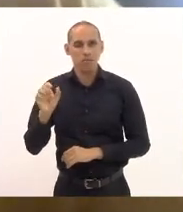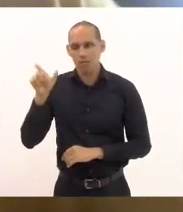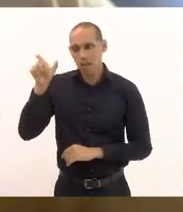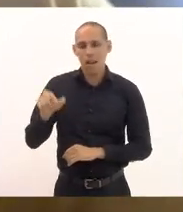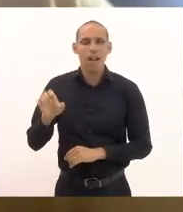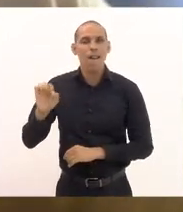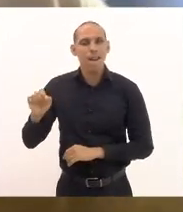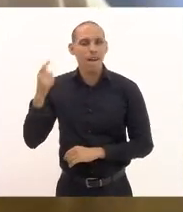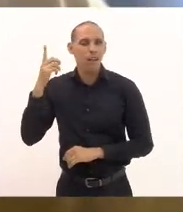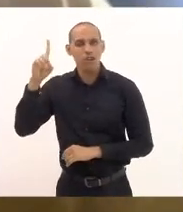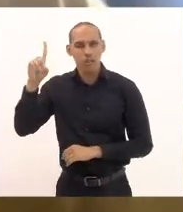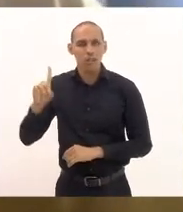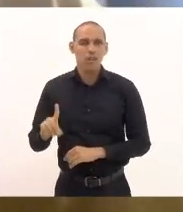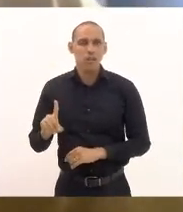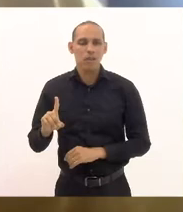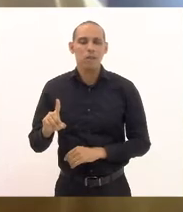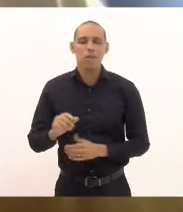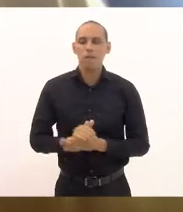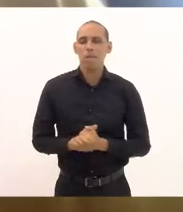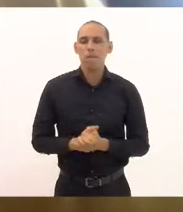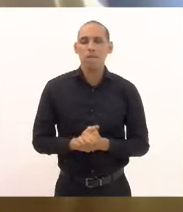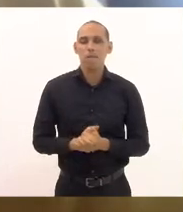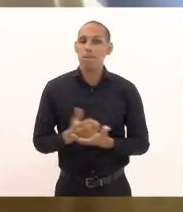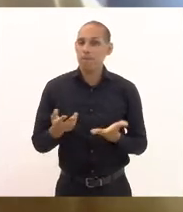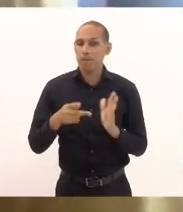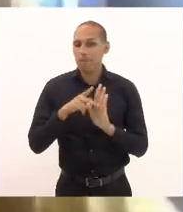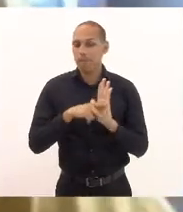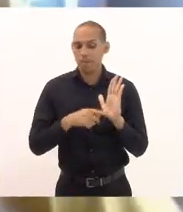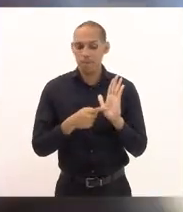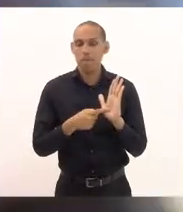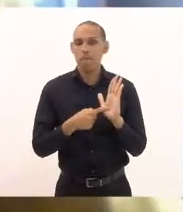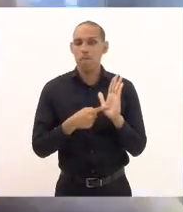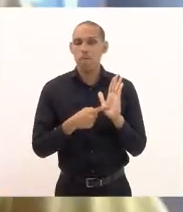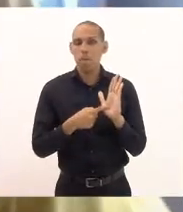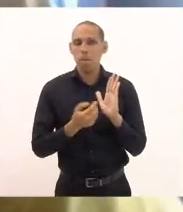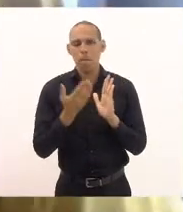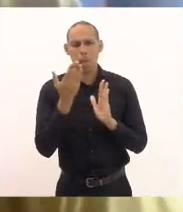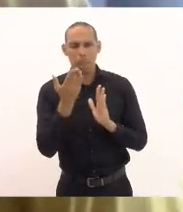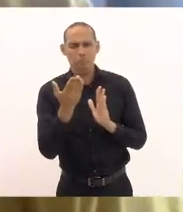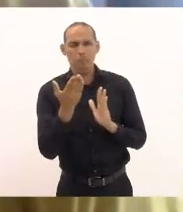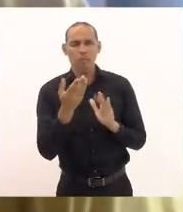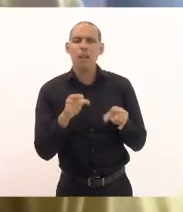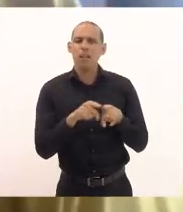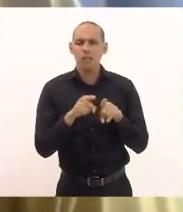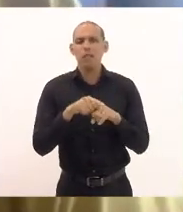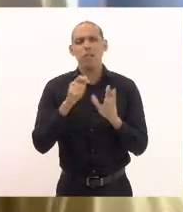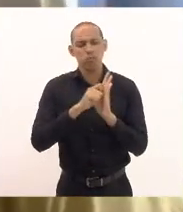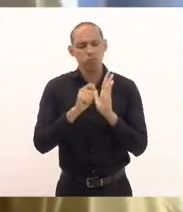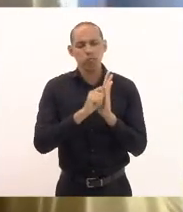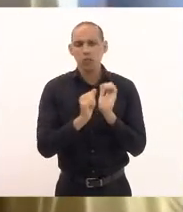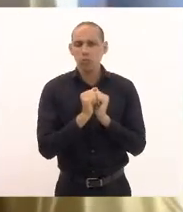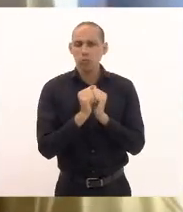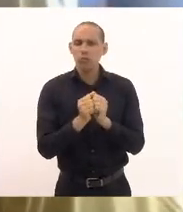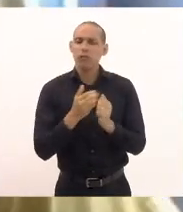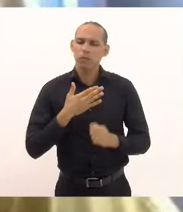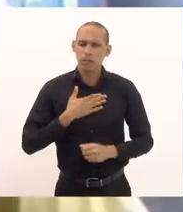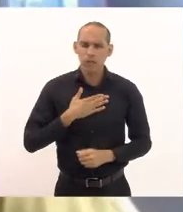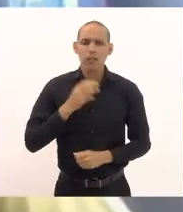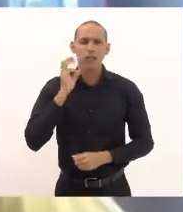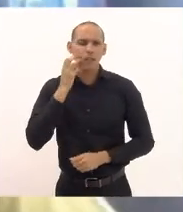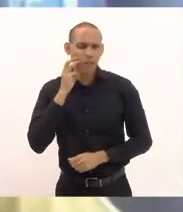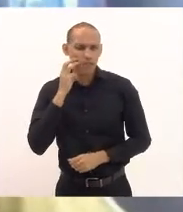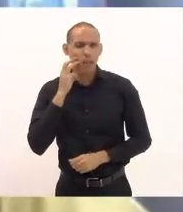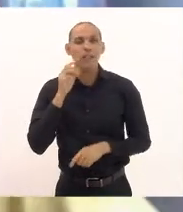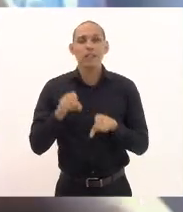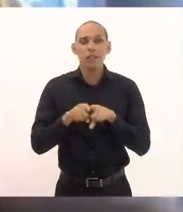do CEP. Então, esse projeto, do qual Vossa Excelência também é coautor, comigo, o Valdec, o